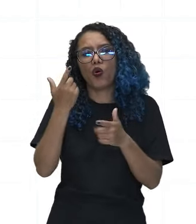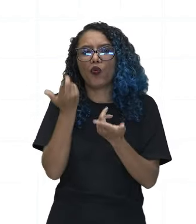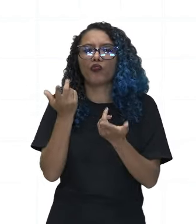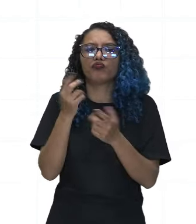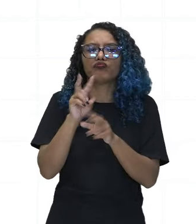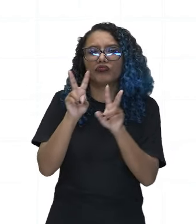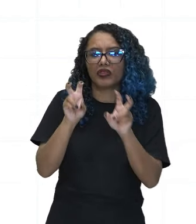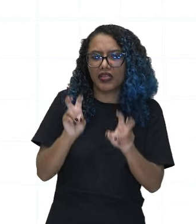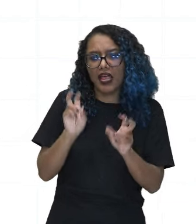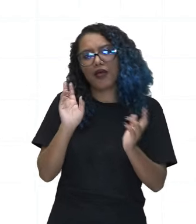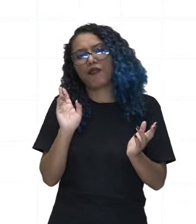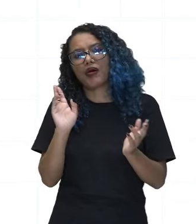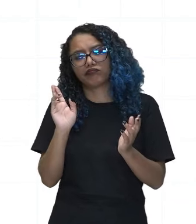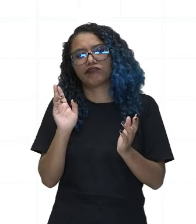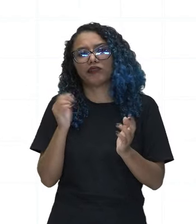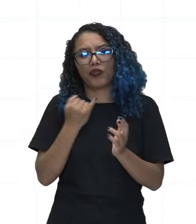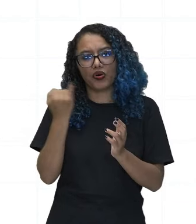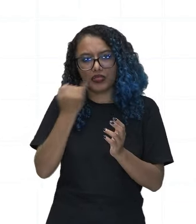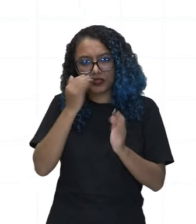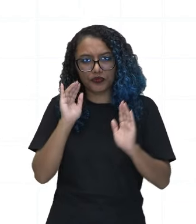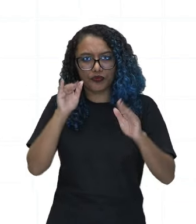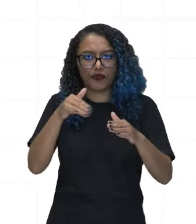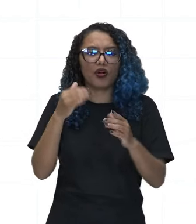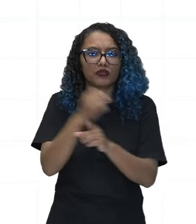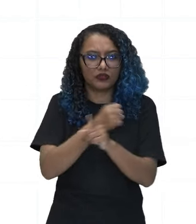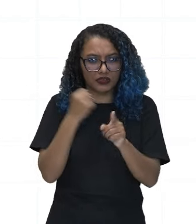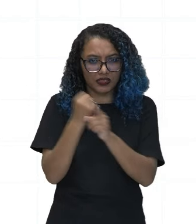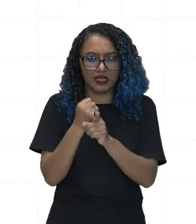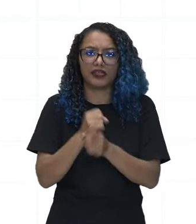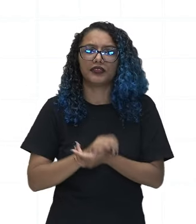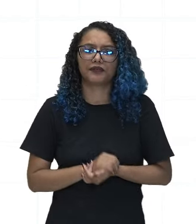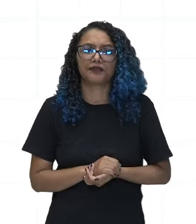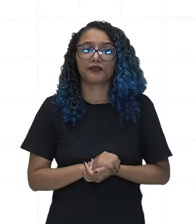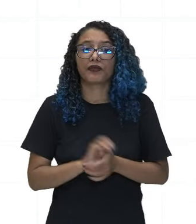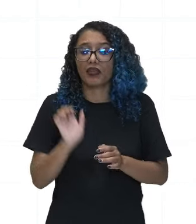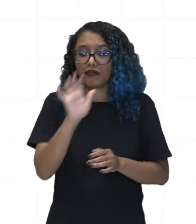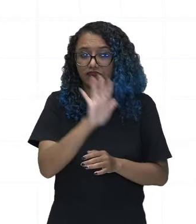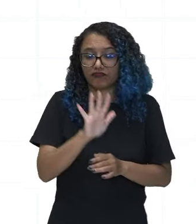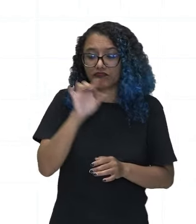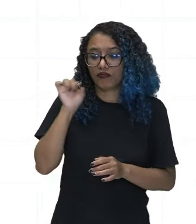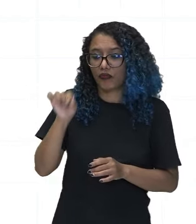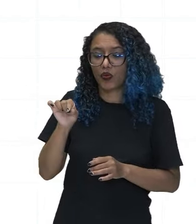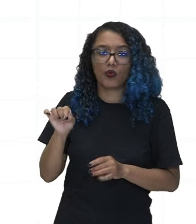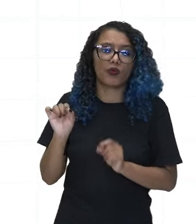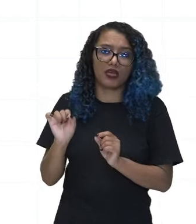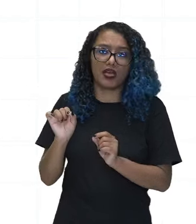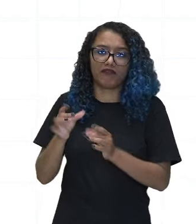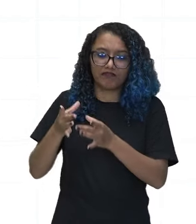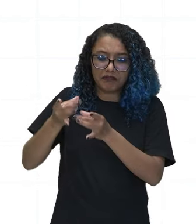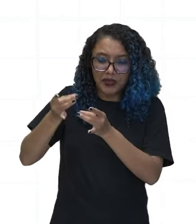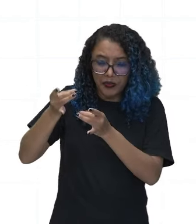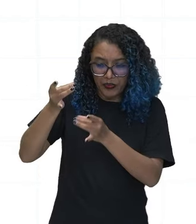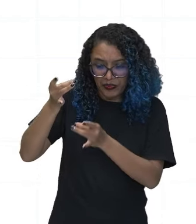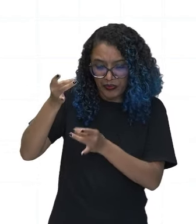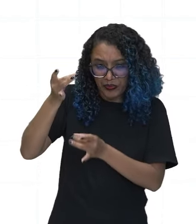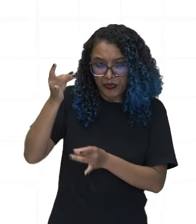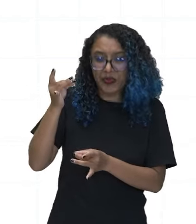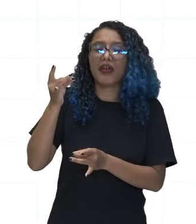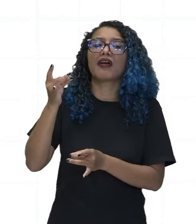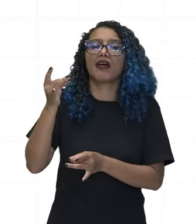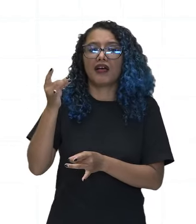relevantes para o público. Geralmente, as reportagens são mais extensas e detalhadas do que